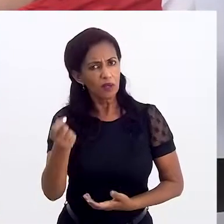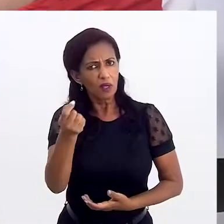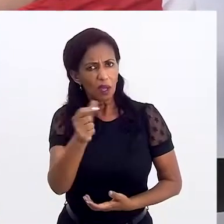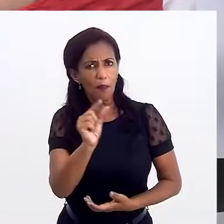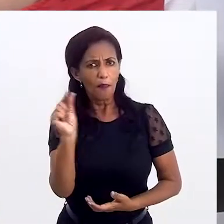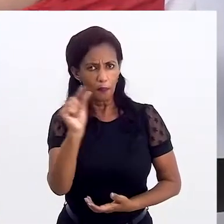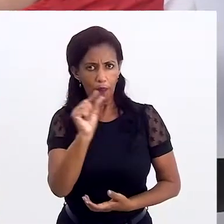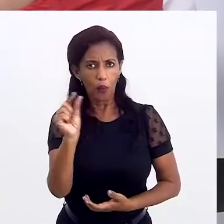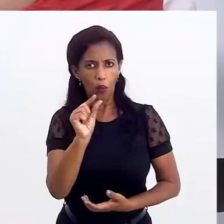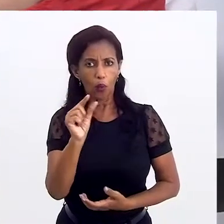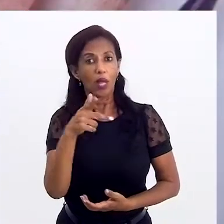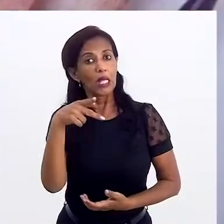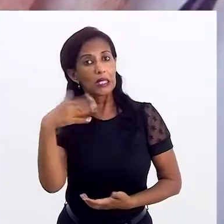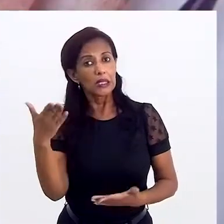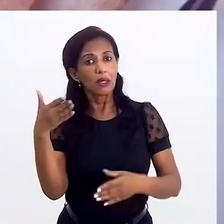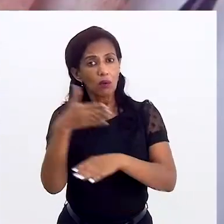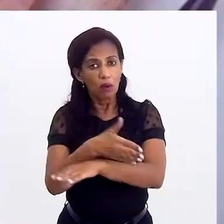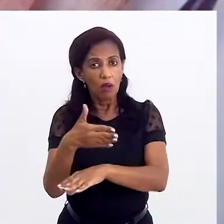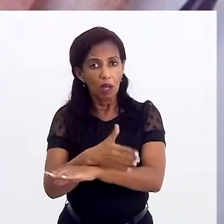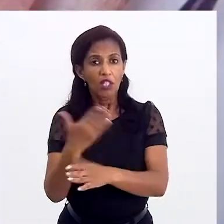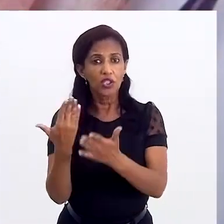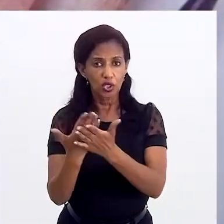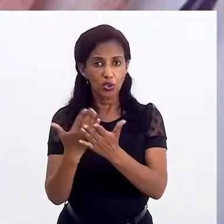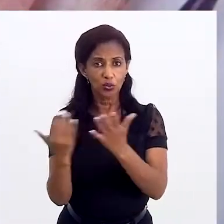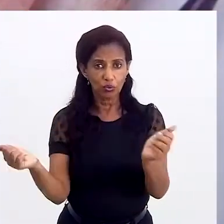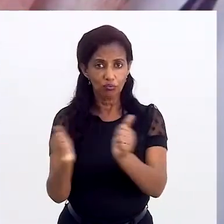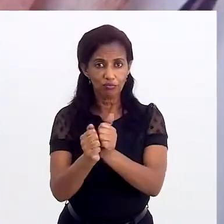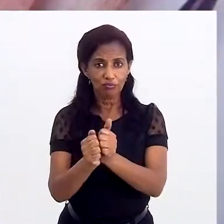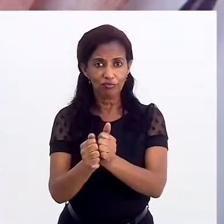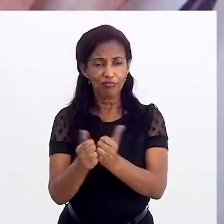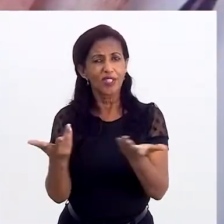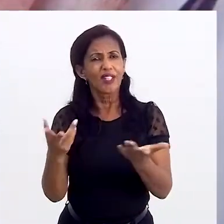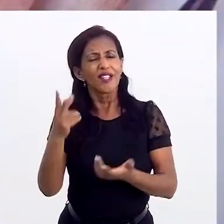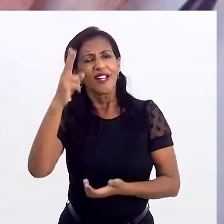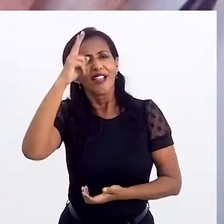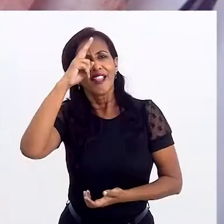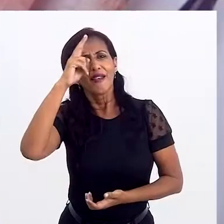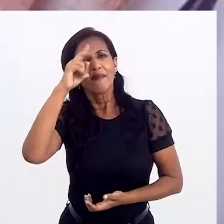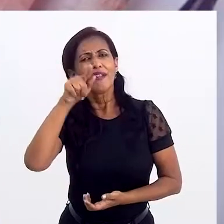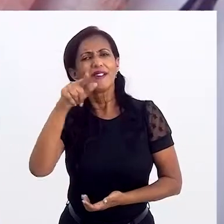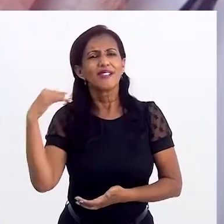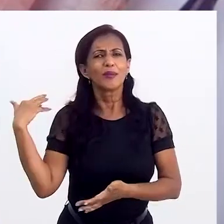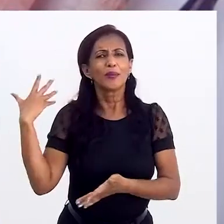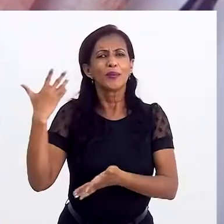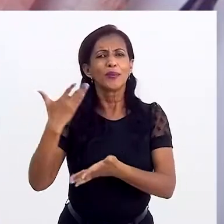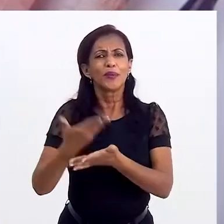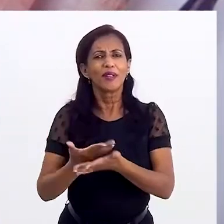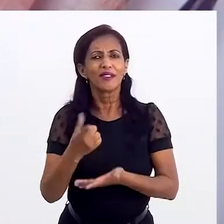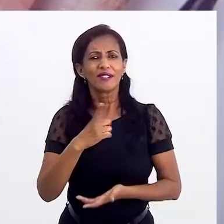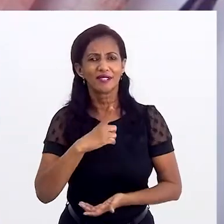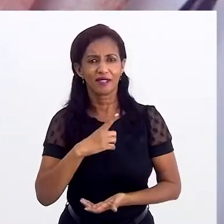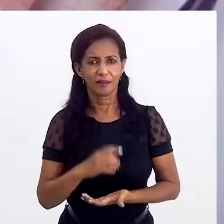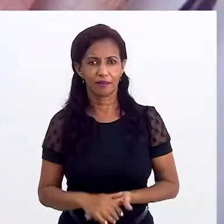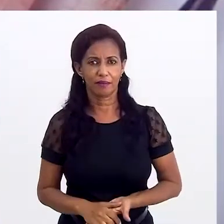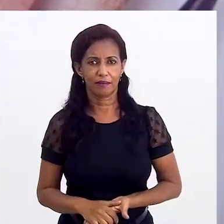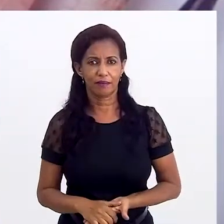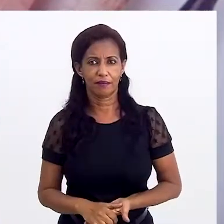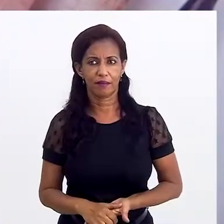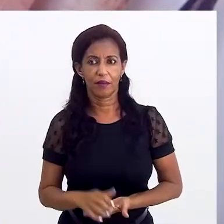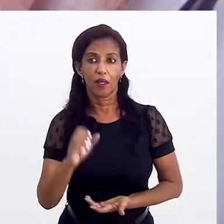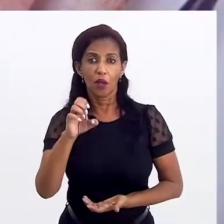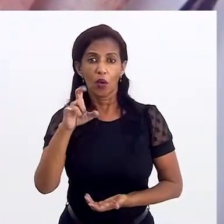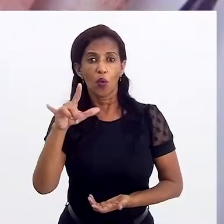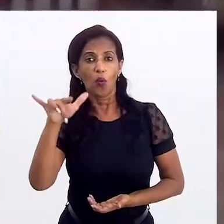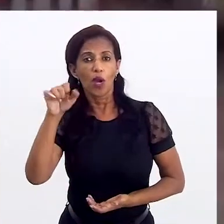menos. Ah, pouquinho. Então, frequentaram bastante escola juntos. Que lembranças vocês trazem? O Cleiton